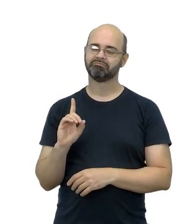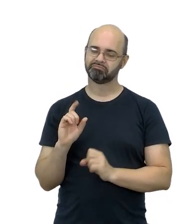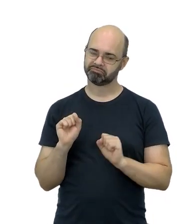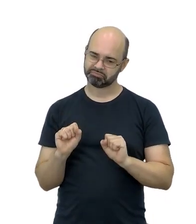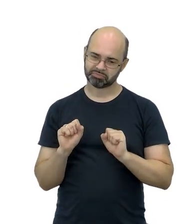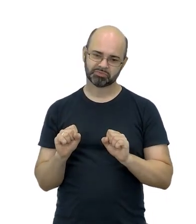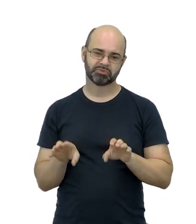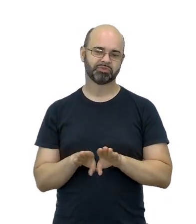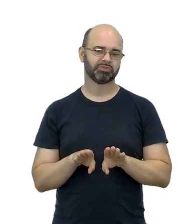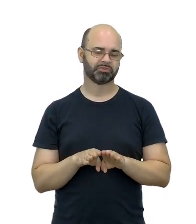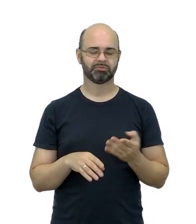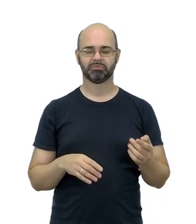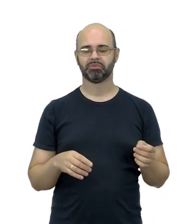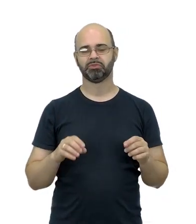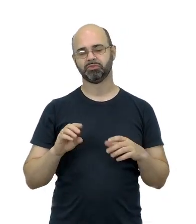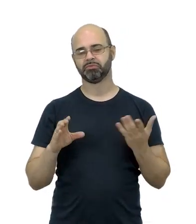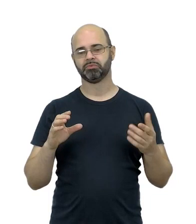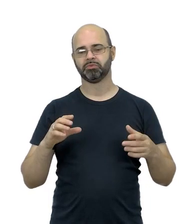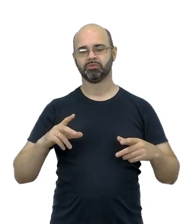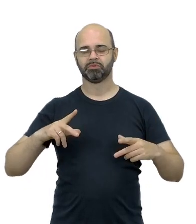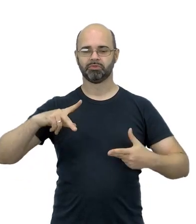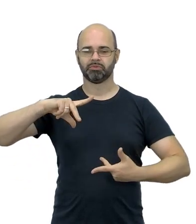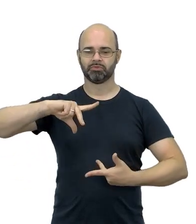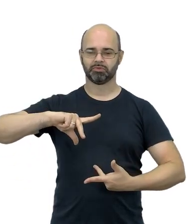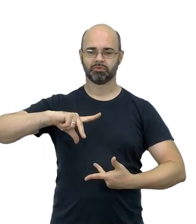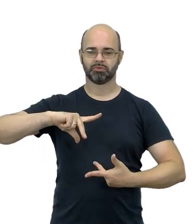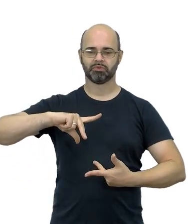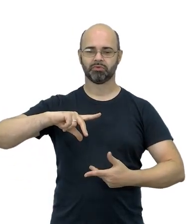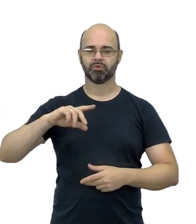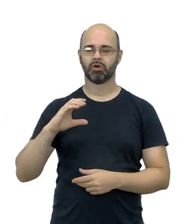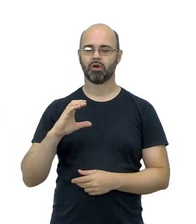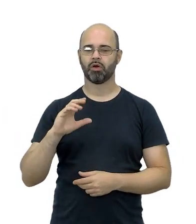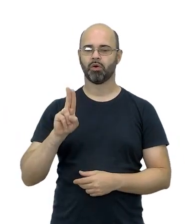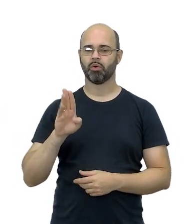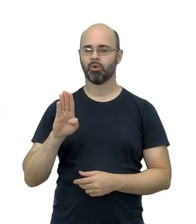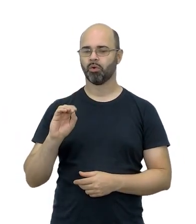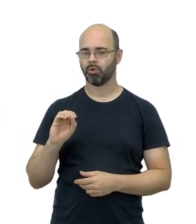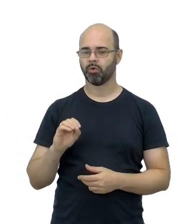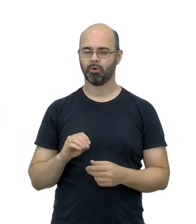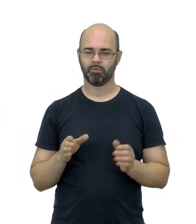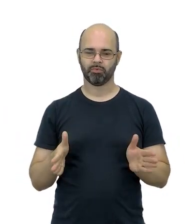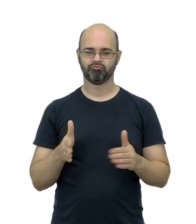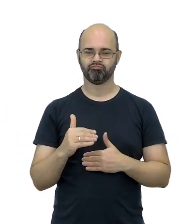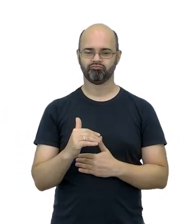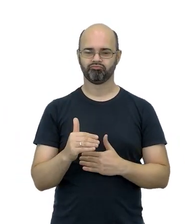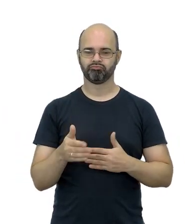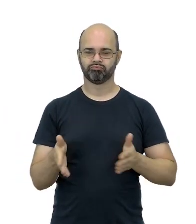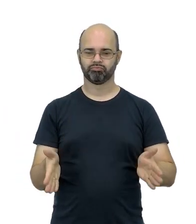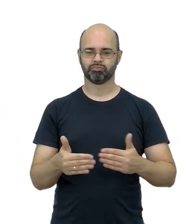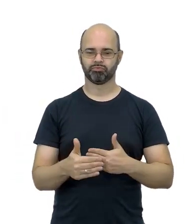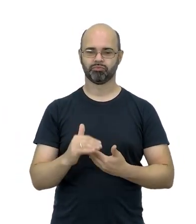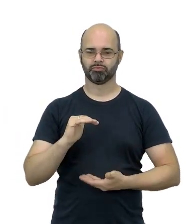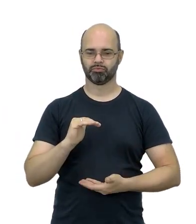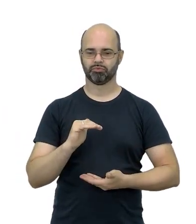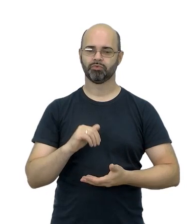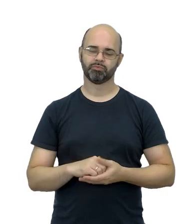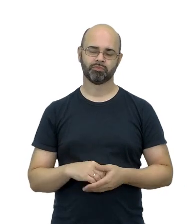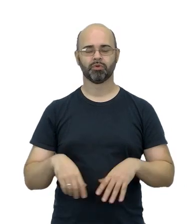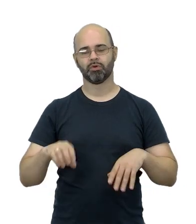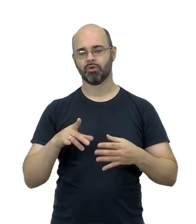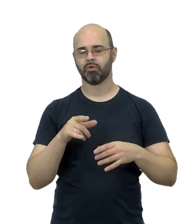Com um cubo, com um prisma de base retangular, ou trazendo as pirâmides de base triangular, base